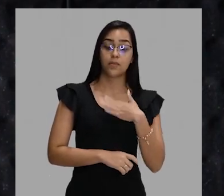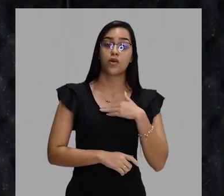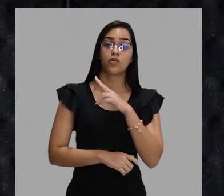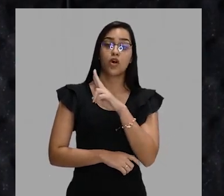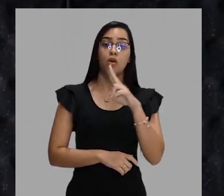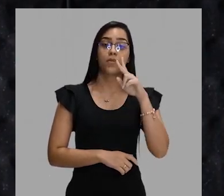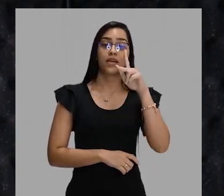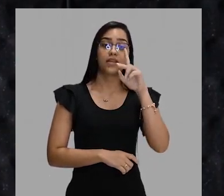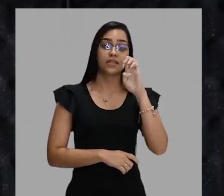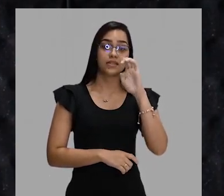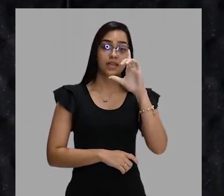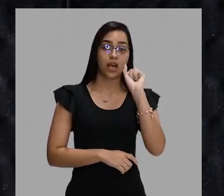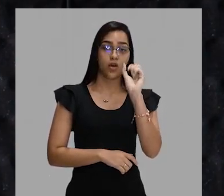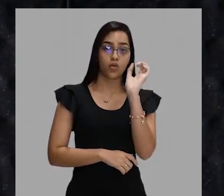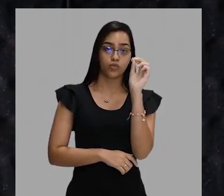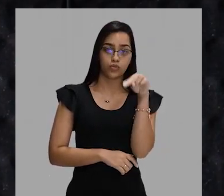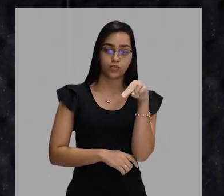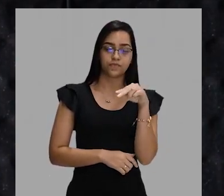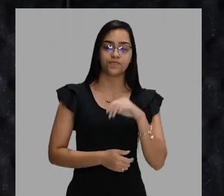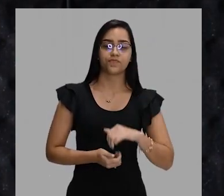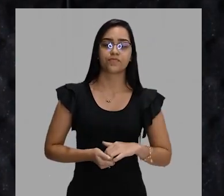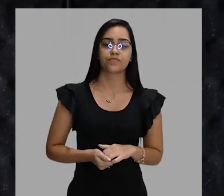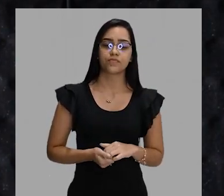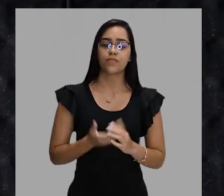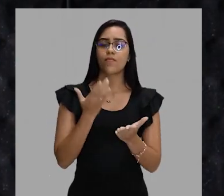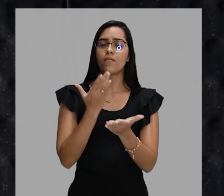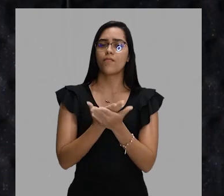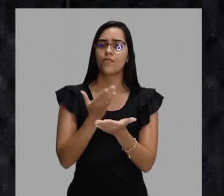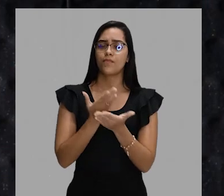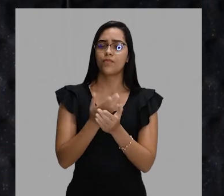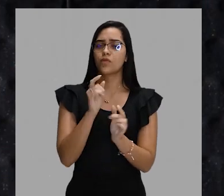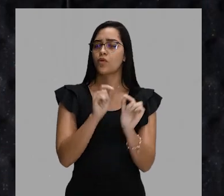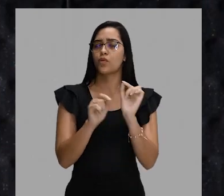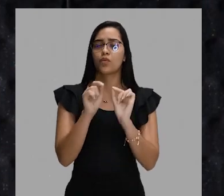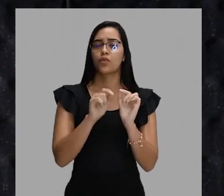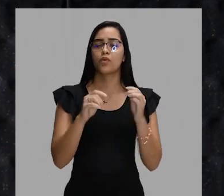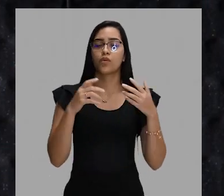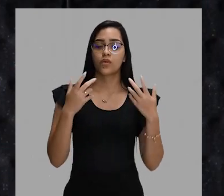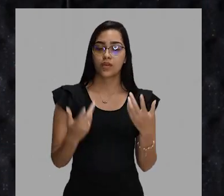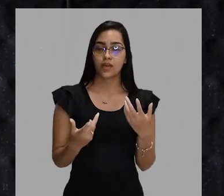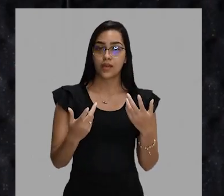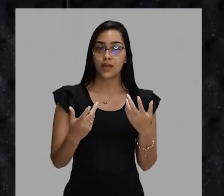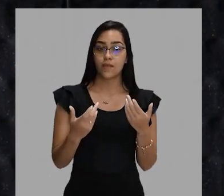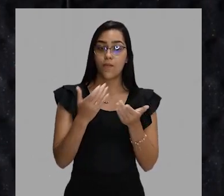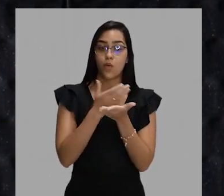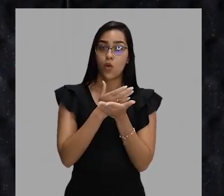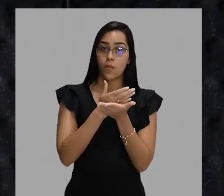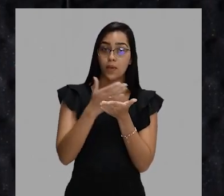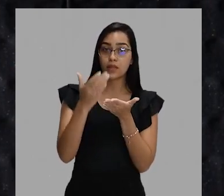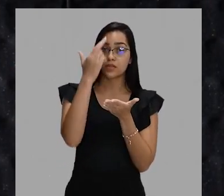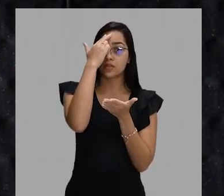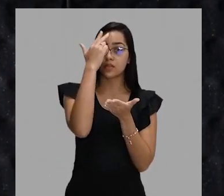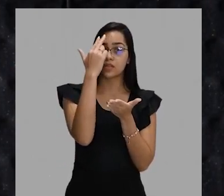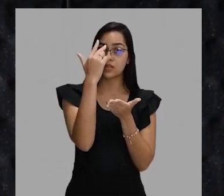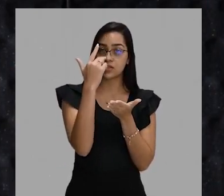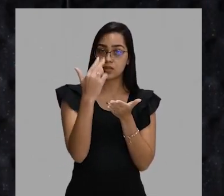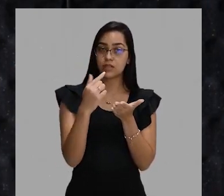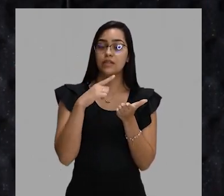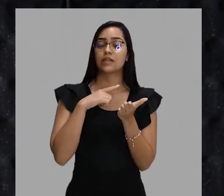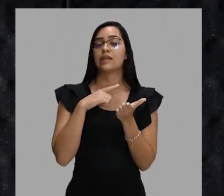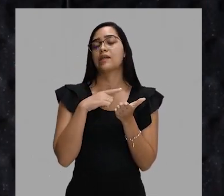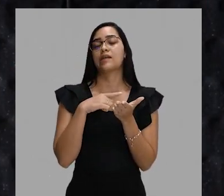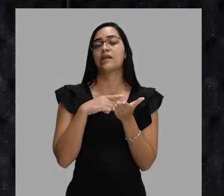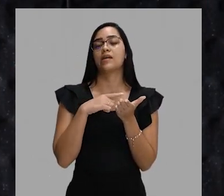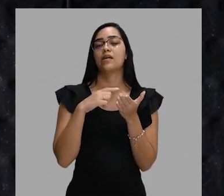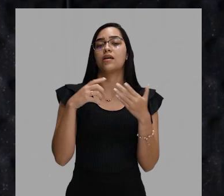tá bom? Gente, dentro dessa aula, nós vamos falar sobre os precursores históricos, né, que estão aí